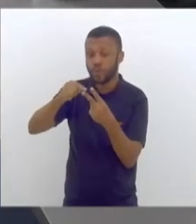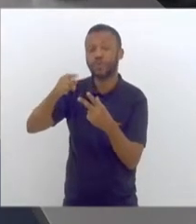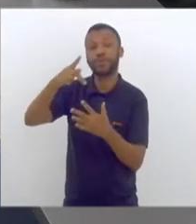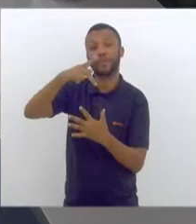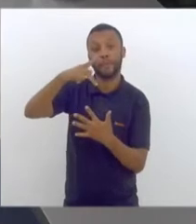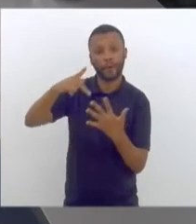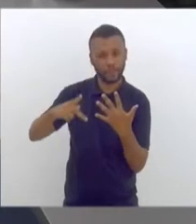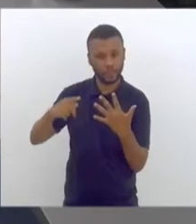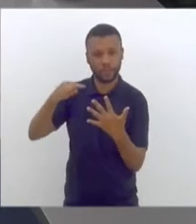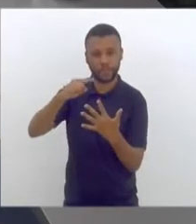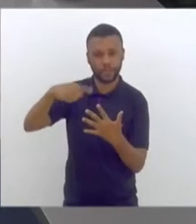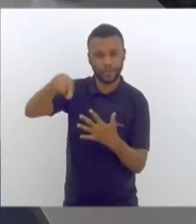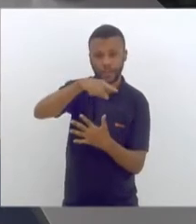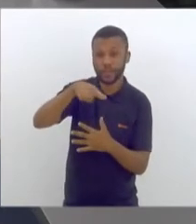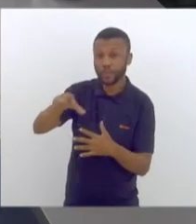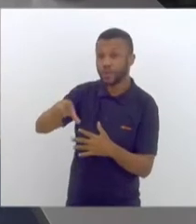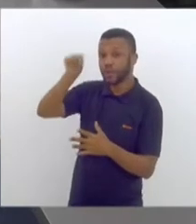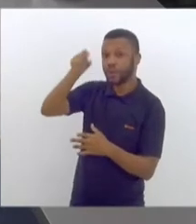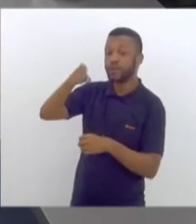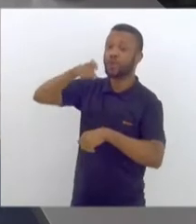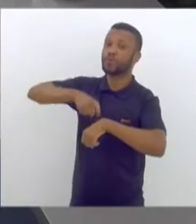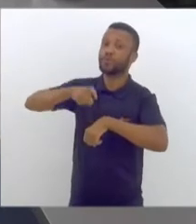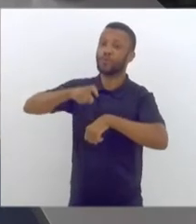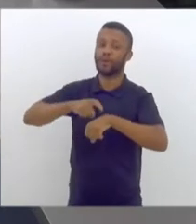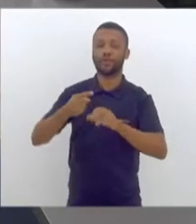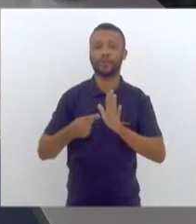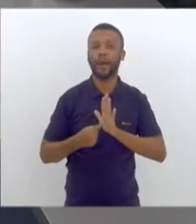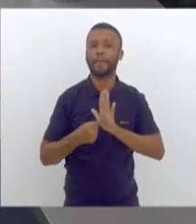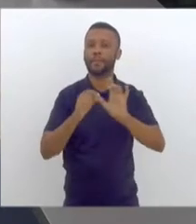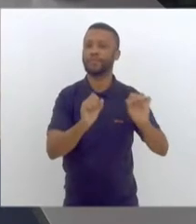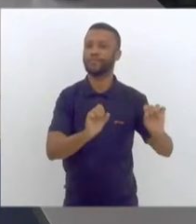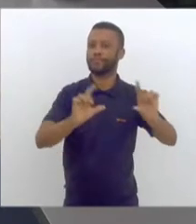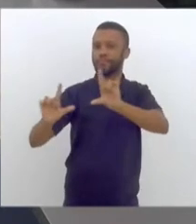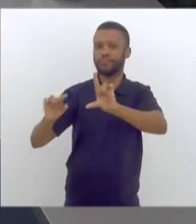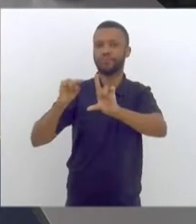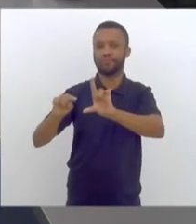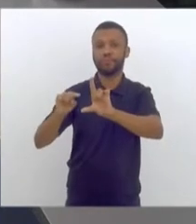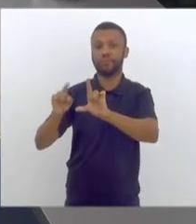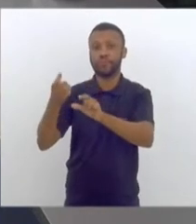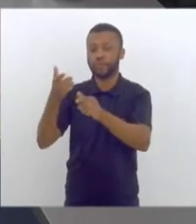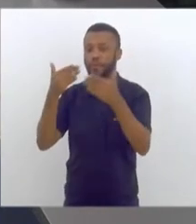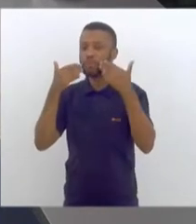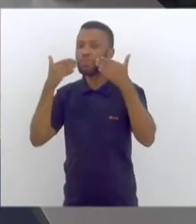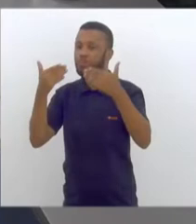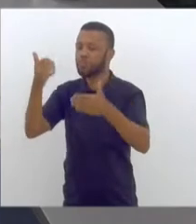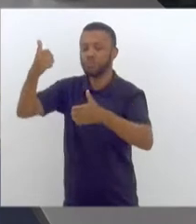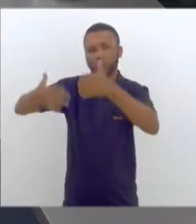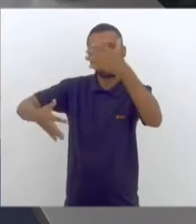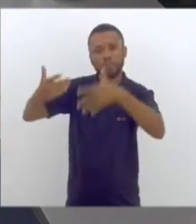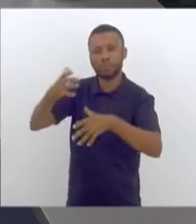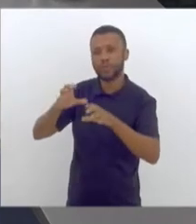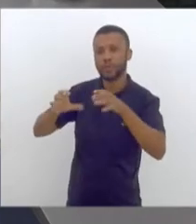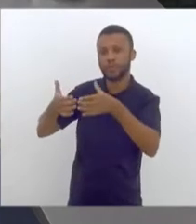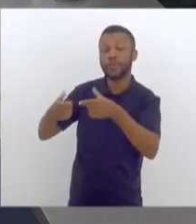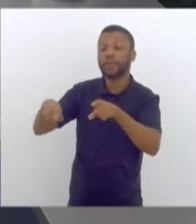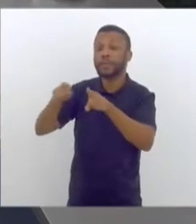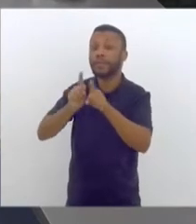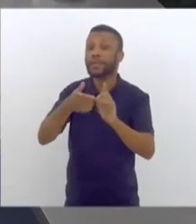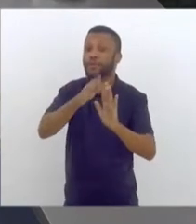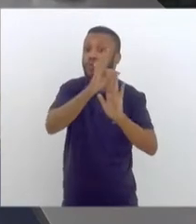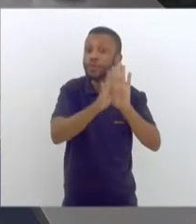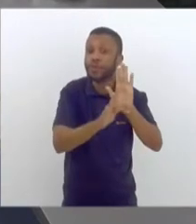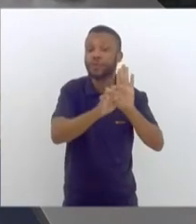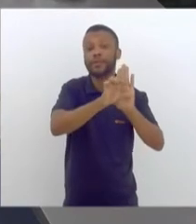definidos pelos senhores na apresentação da CPI e que tá nos textos das leis complementares